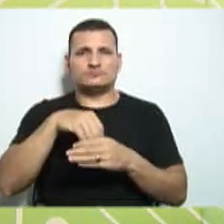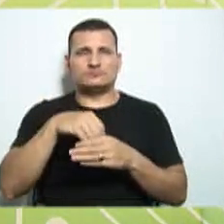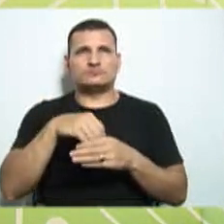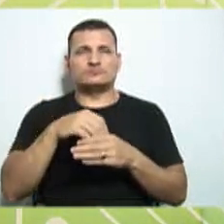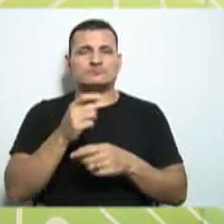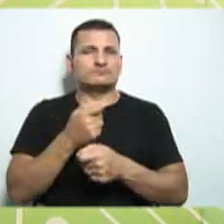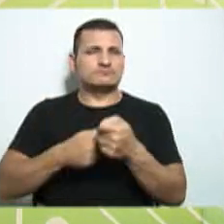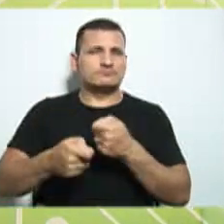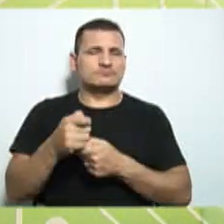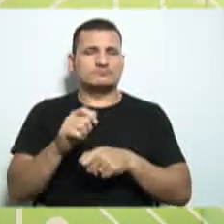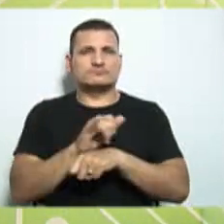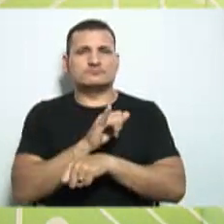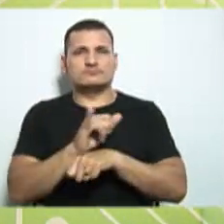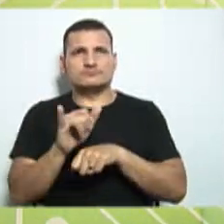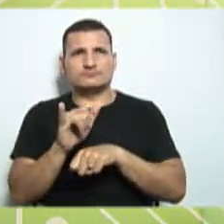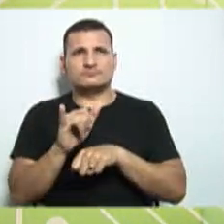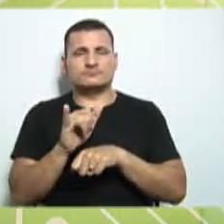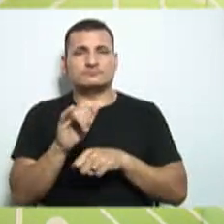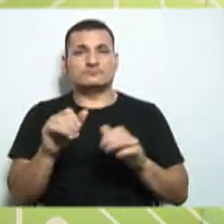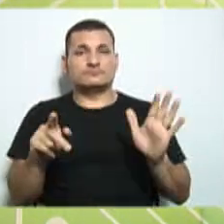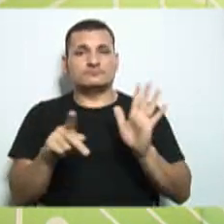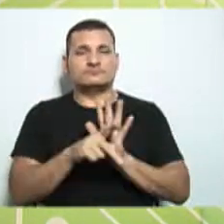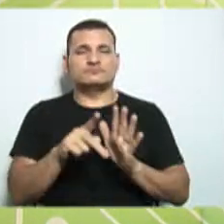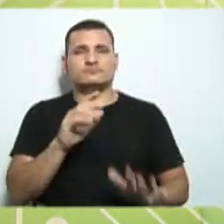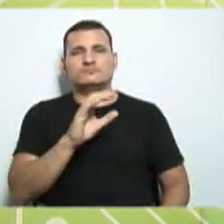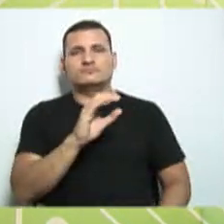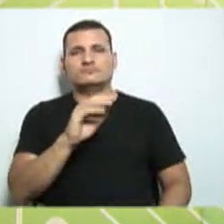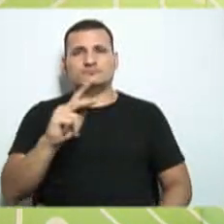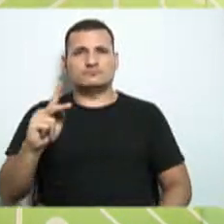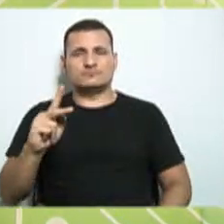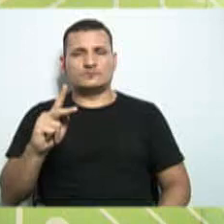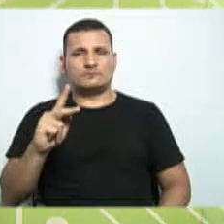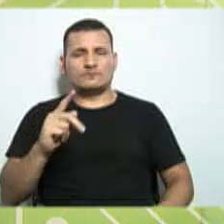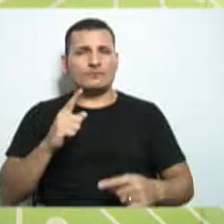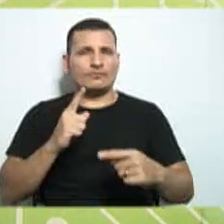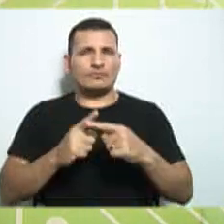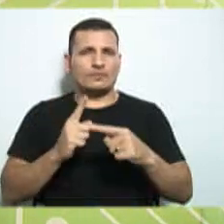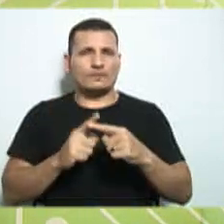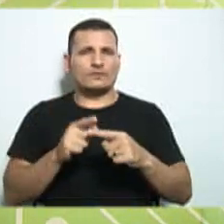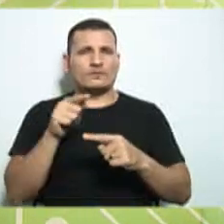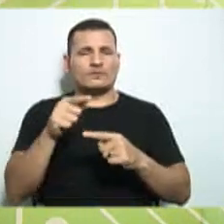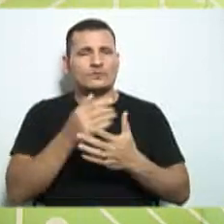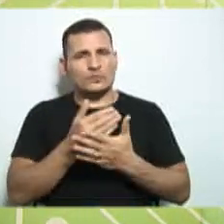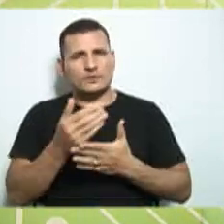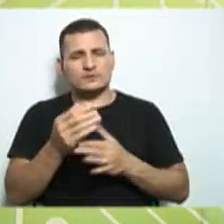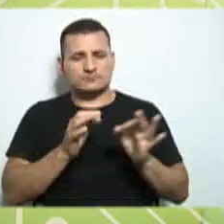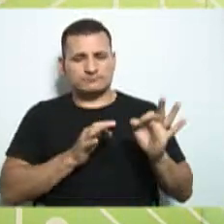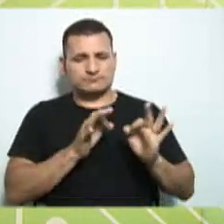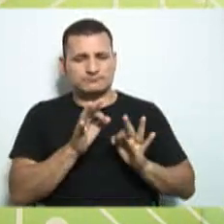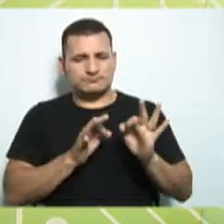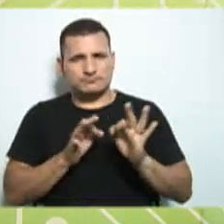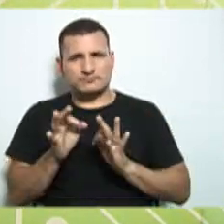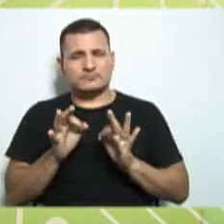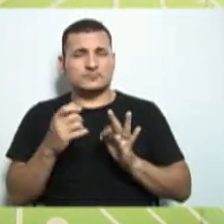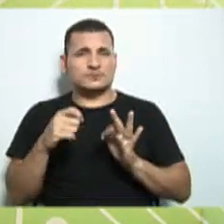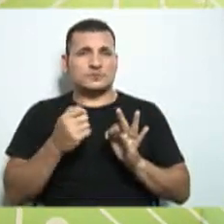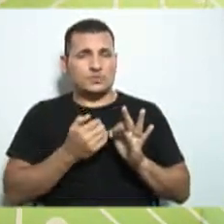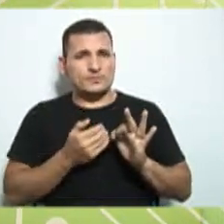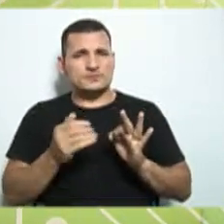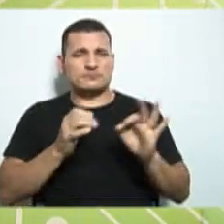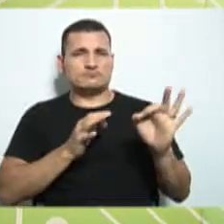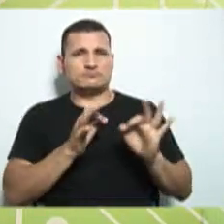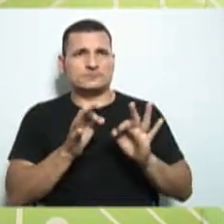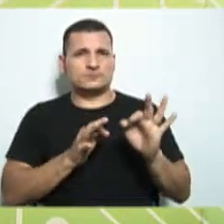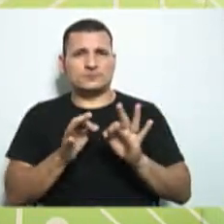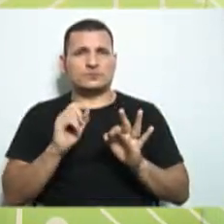gestão estratégica para cooperativas. Por quê? A partir do momento que você começa a se planejar, tem que começar a se planejar de uma forma